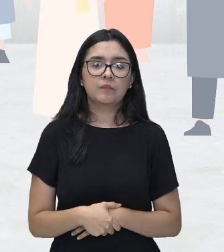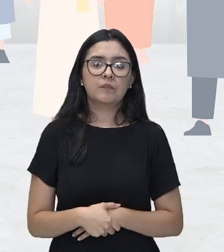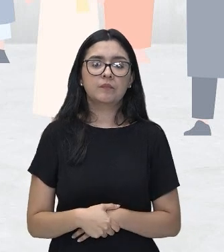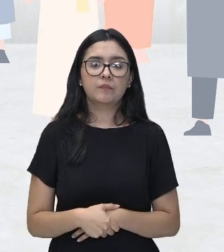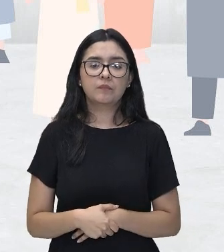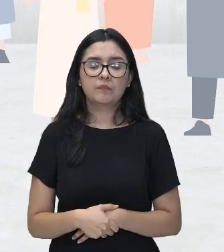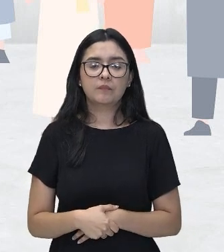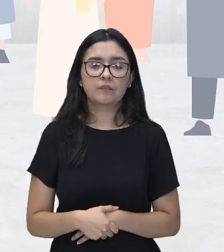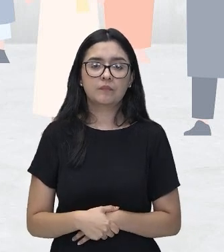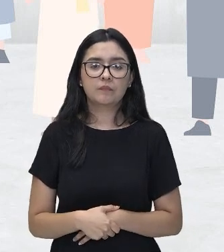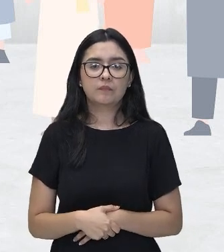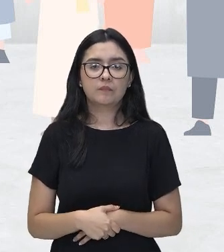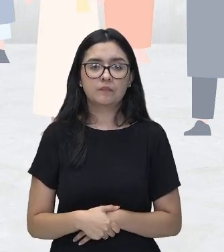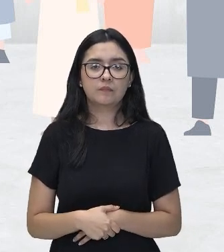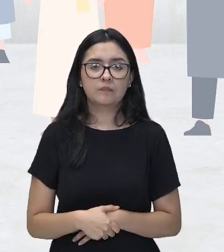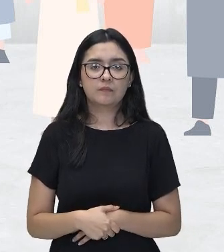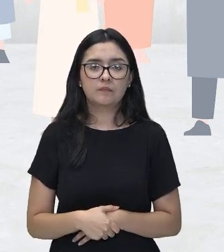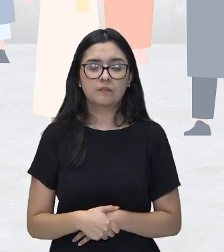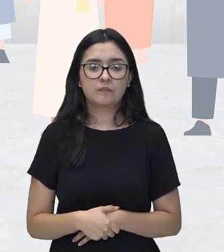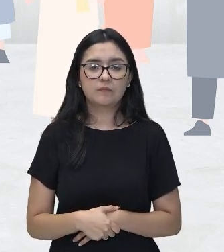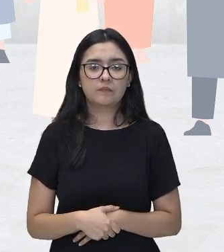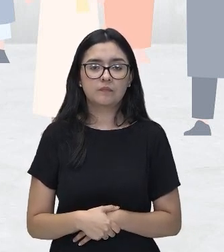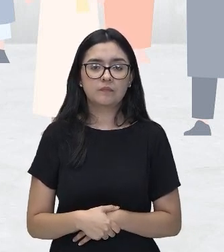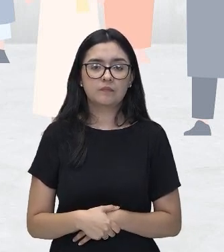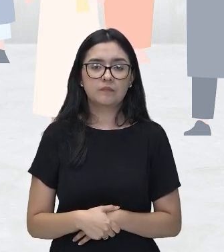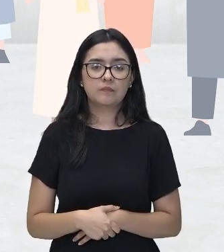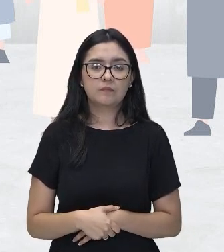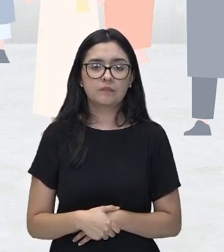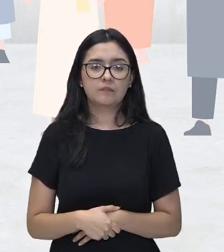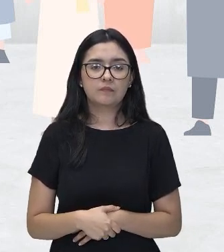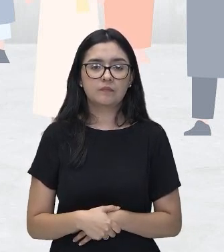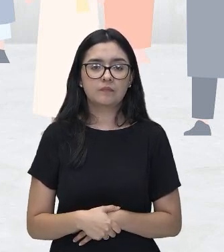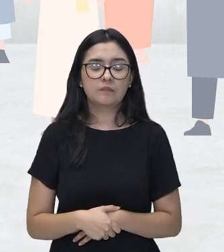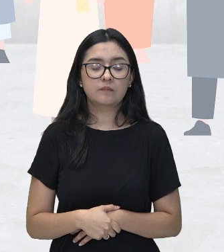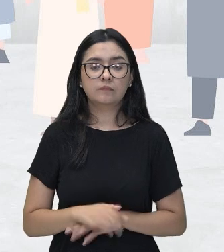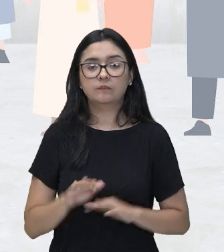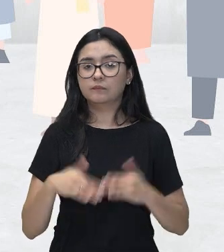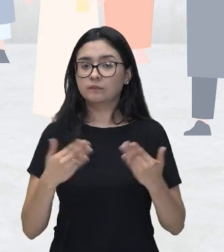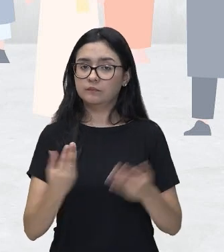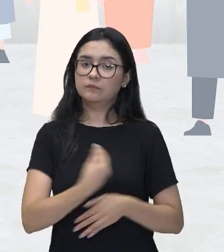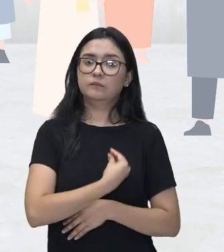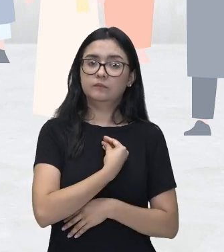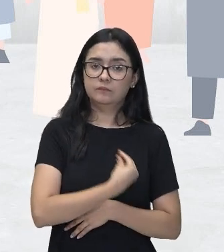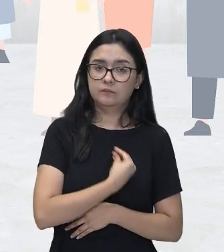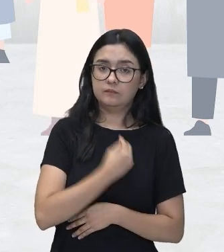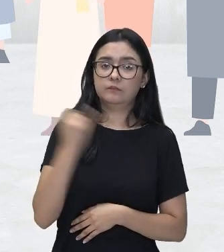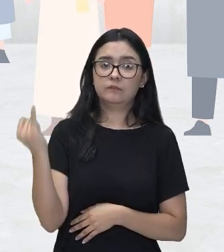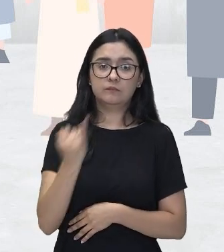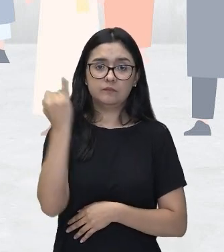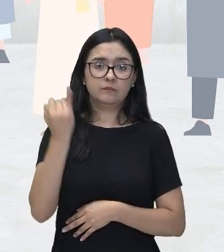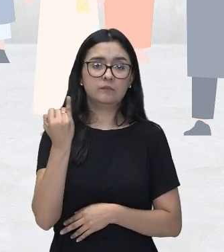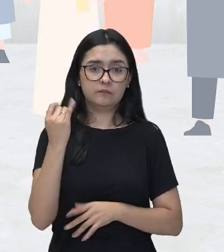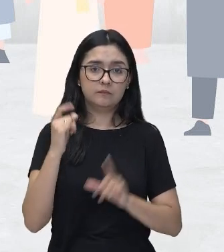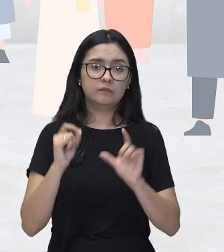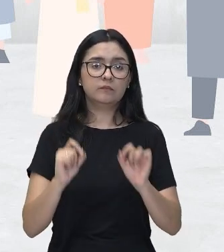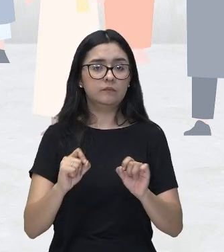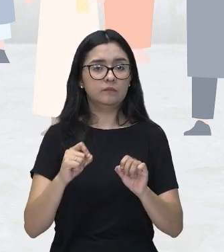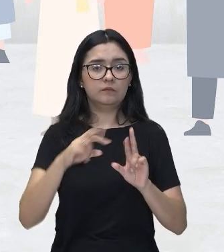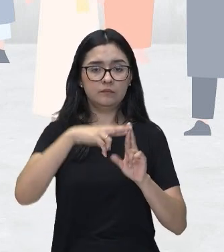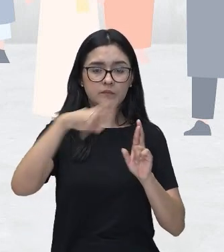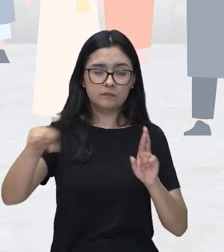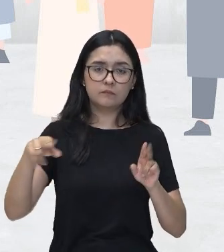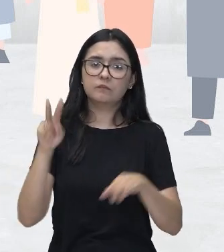Para as diferentes religiões, todas as vidas são importantes, devem ser priorizadas,